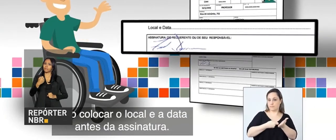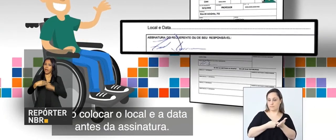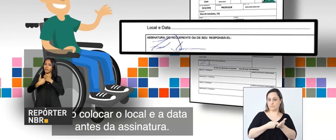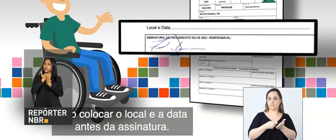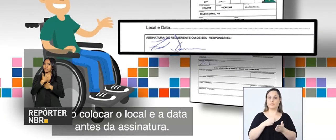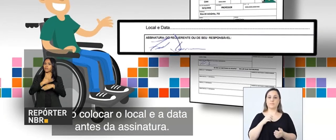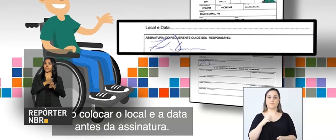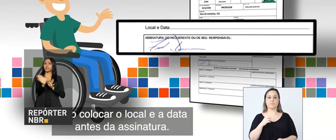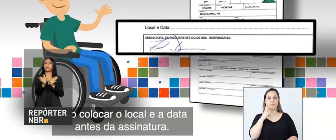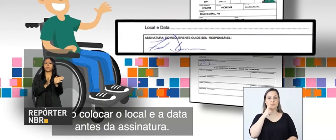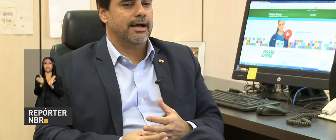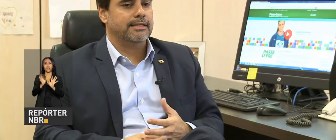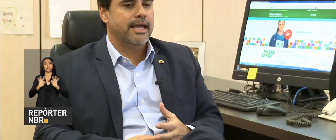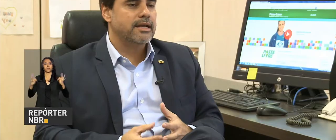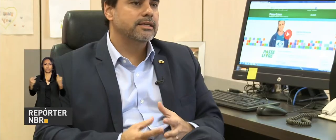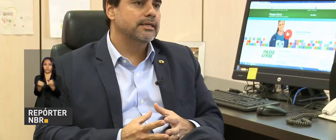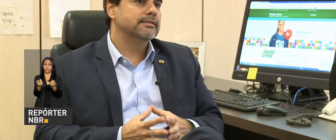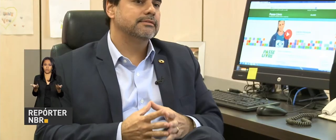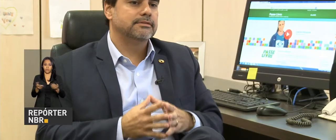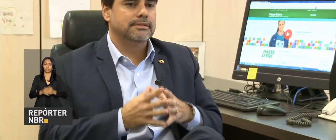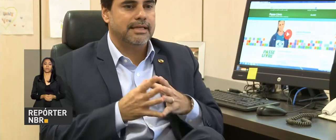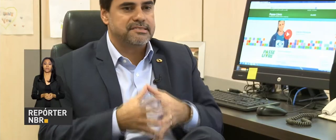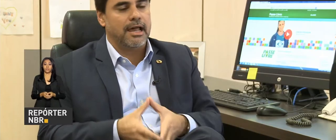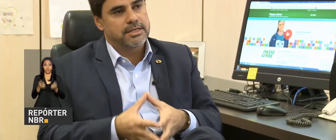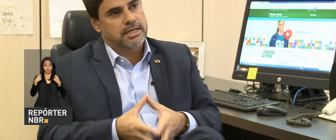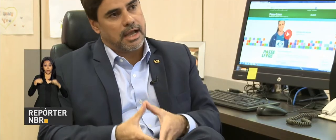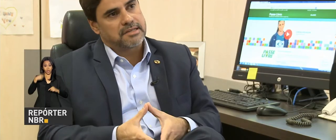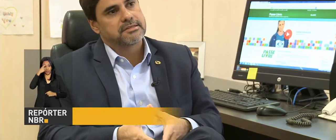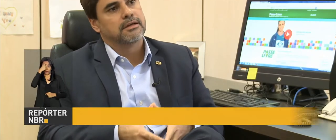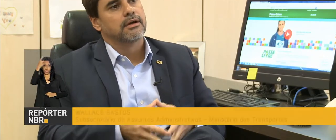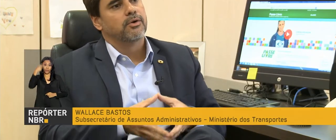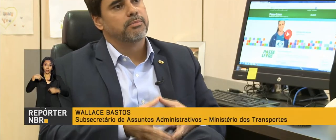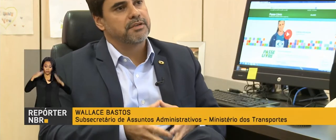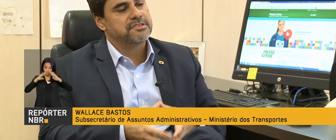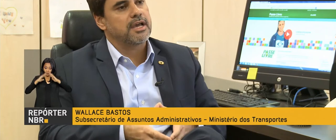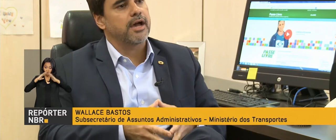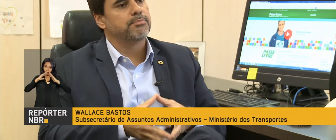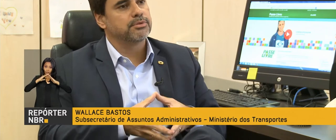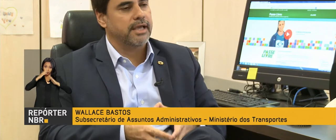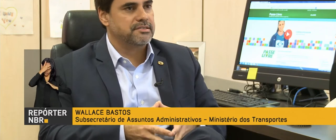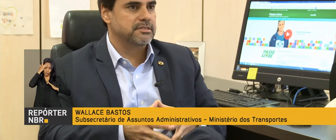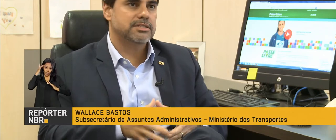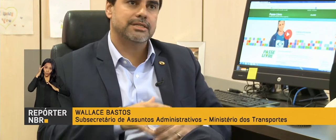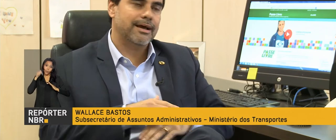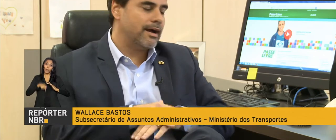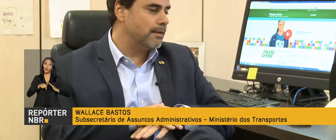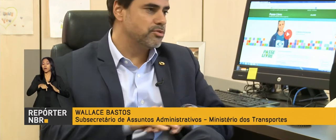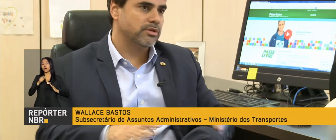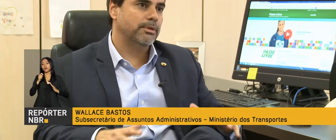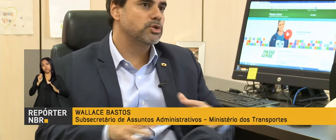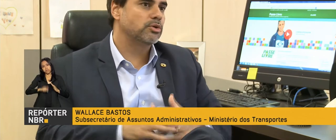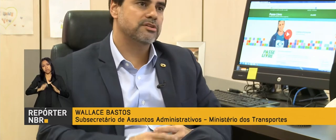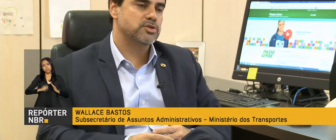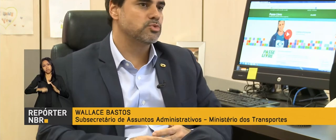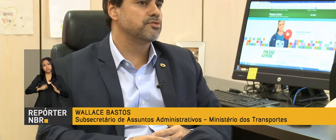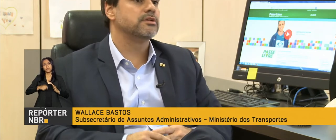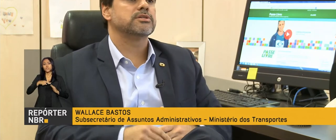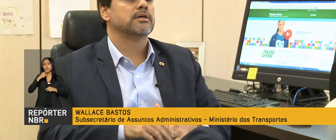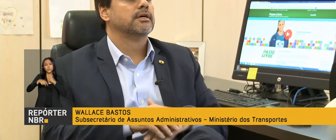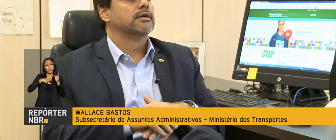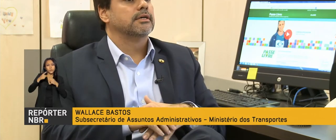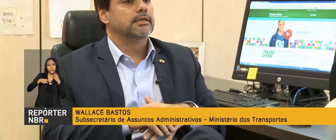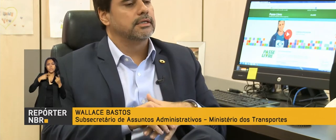para todos a idéia era que da sala de casa o beneficiário pudesse tirá absolutamente todas as